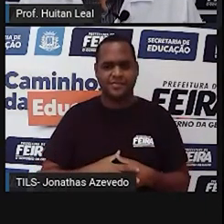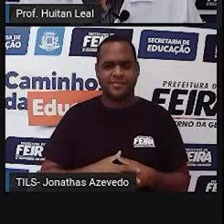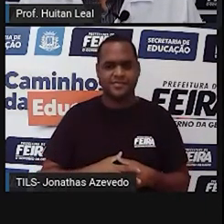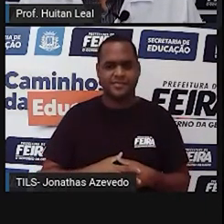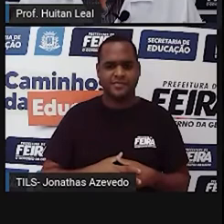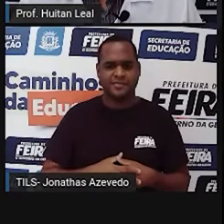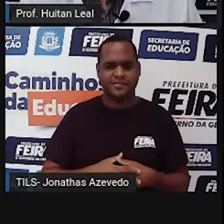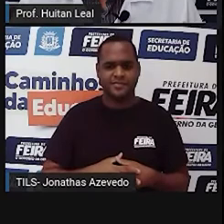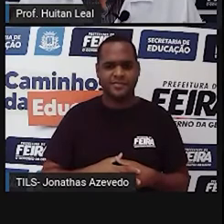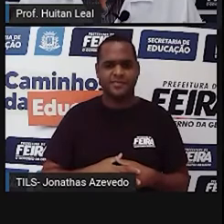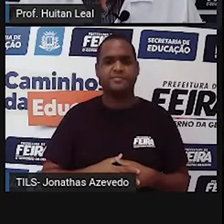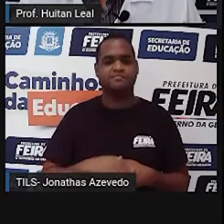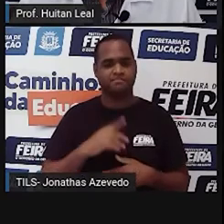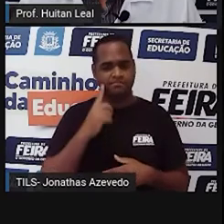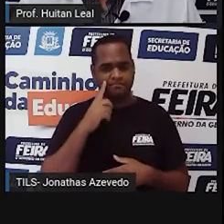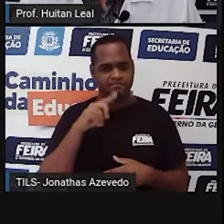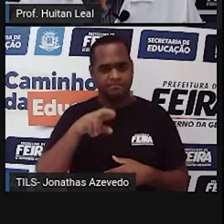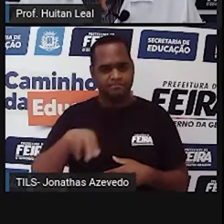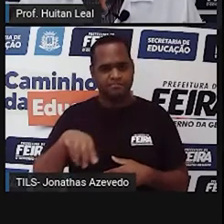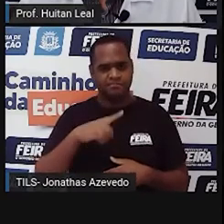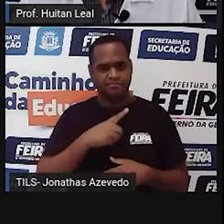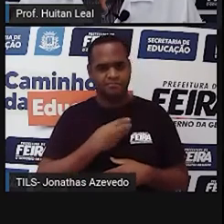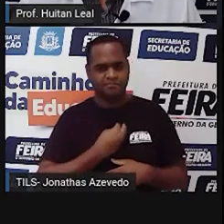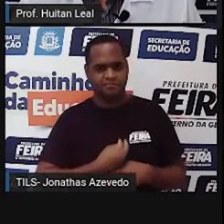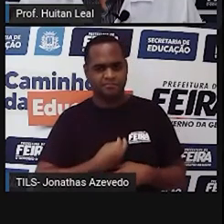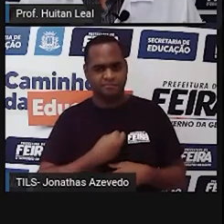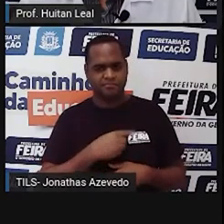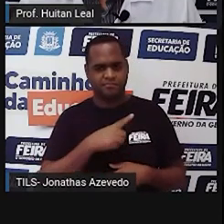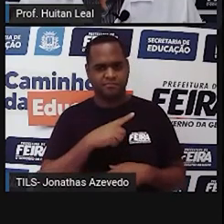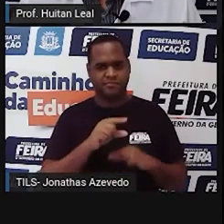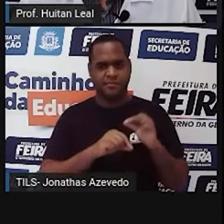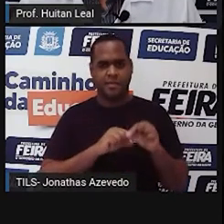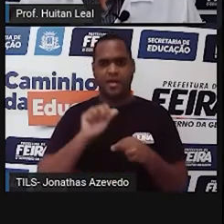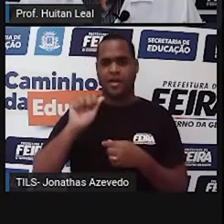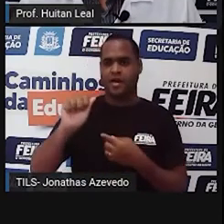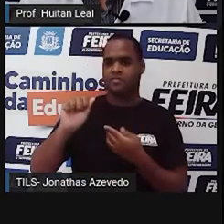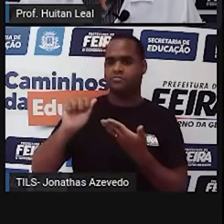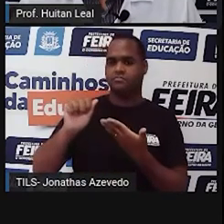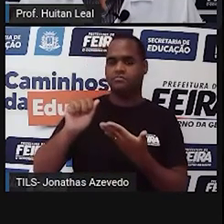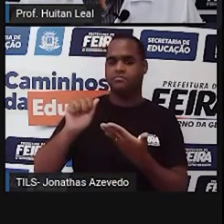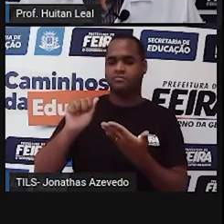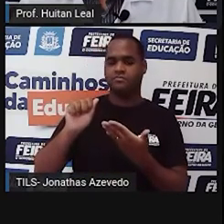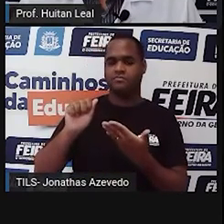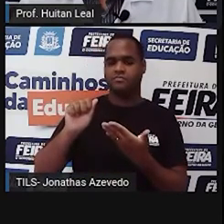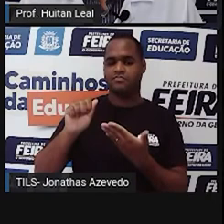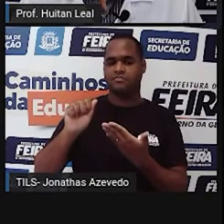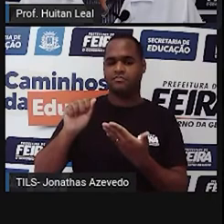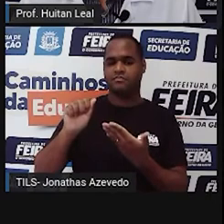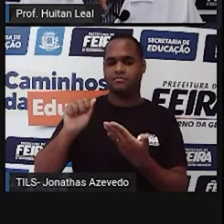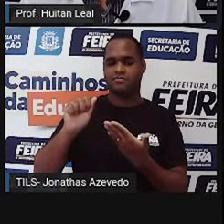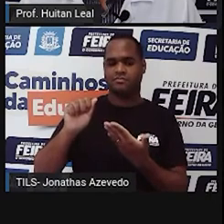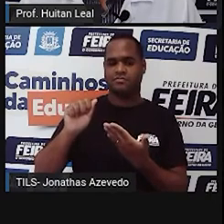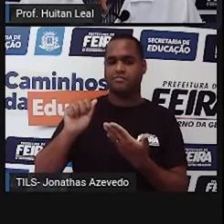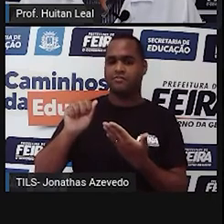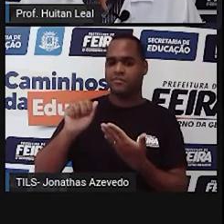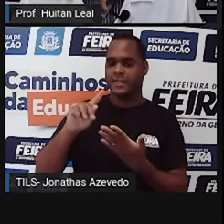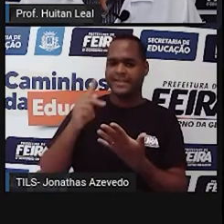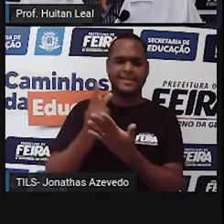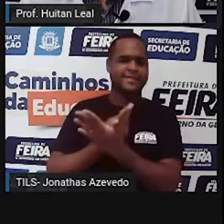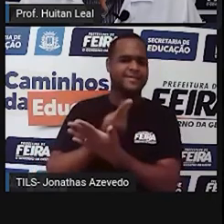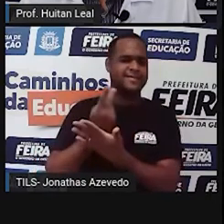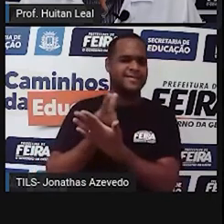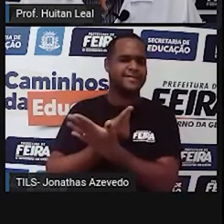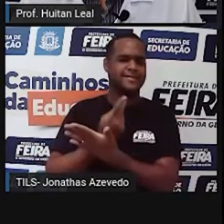Essencial à vida de todos os seres vivos, começa com a letra A. Como você conseguiu errar